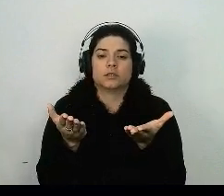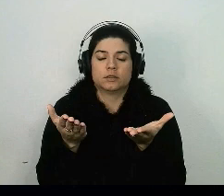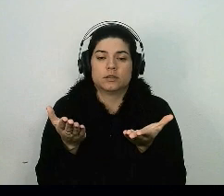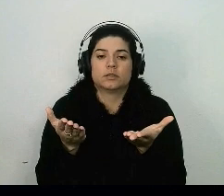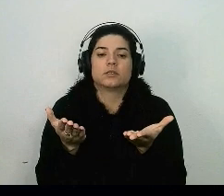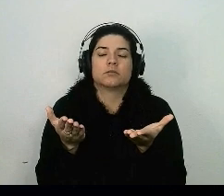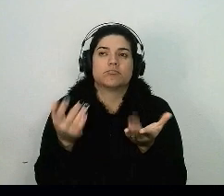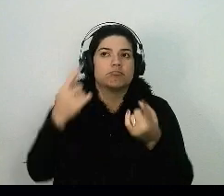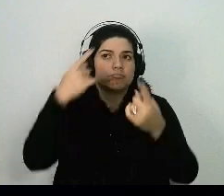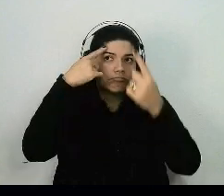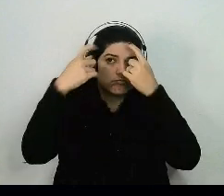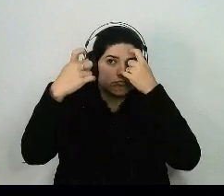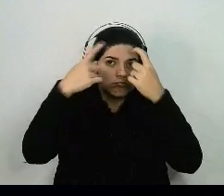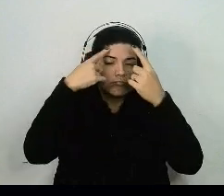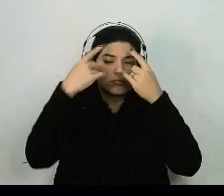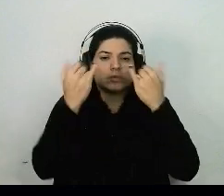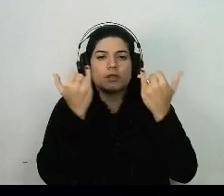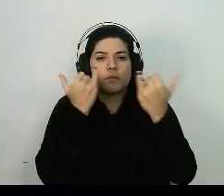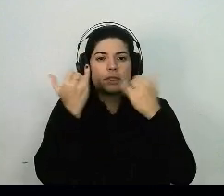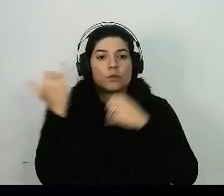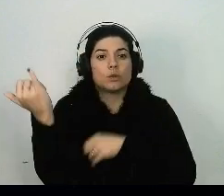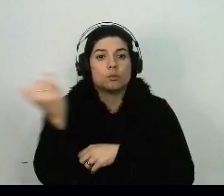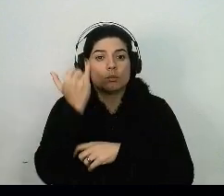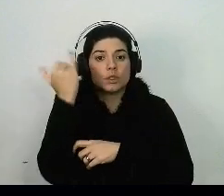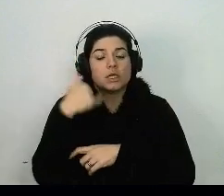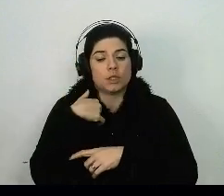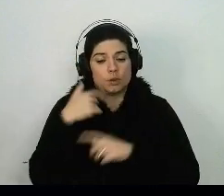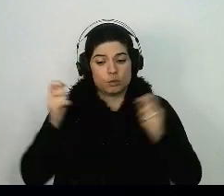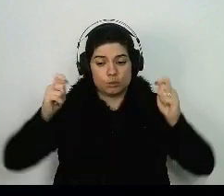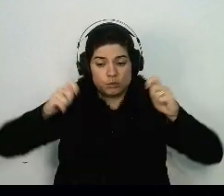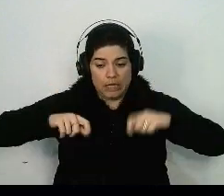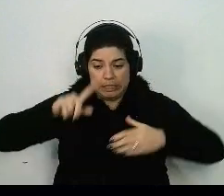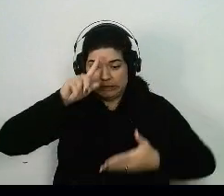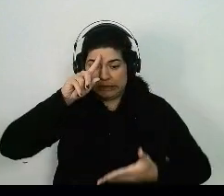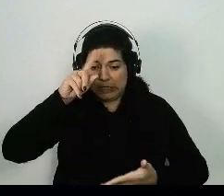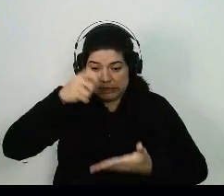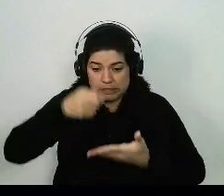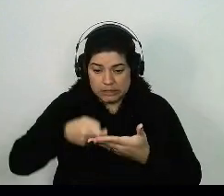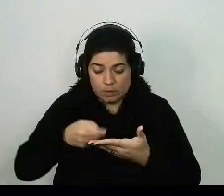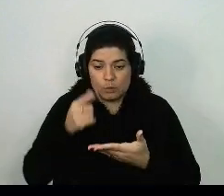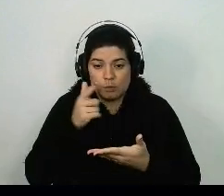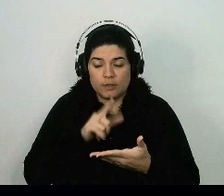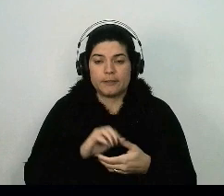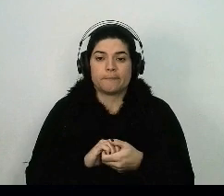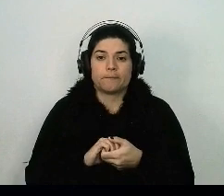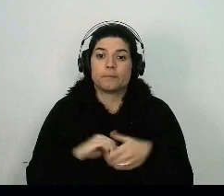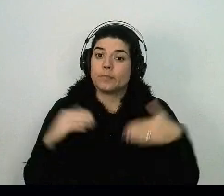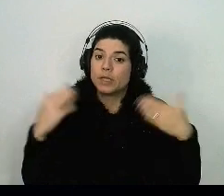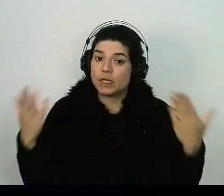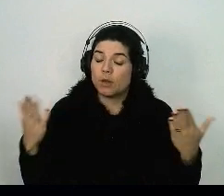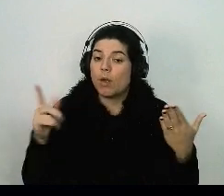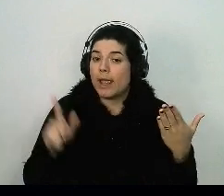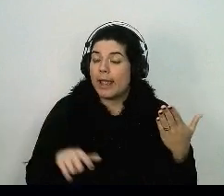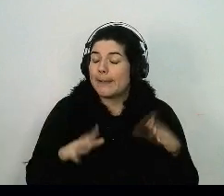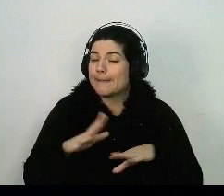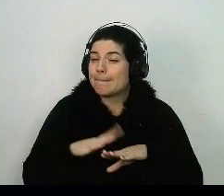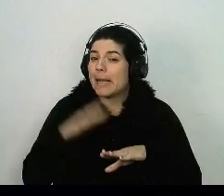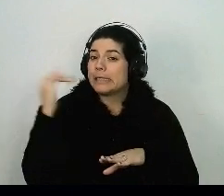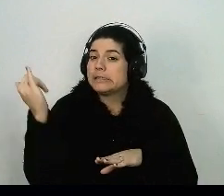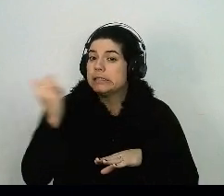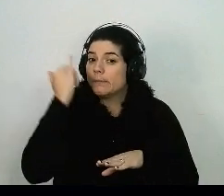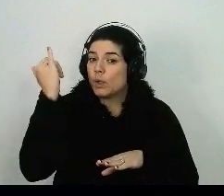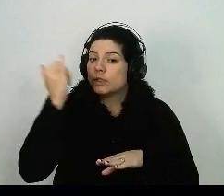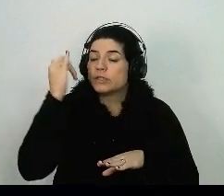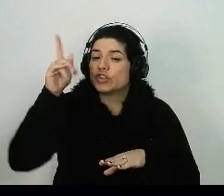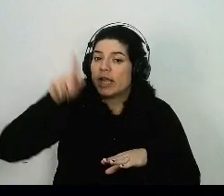insights e informações importantes para que eu possa ter a minha tomada de decisão. Nesse caso, talvez seja um dos mais importantes para aquela